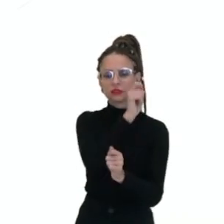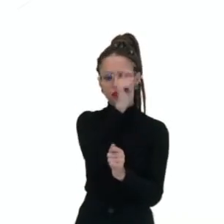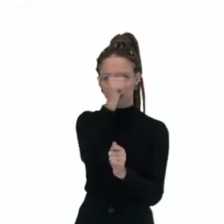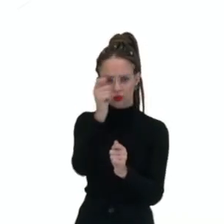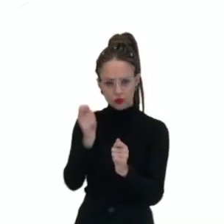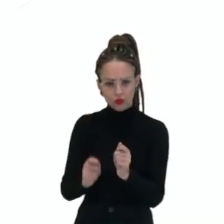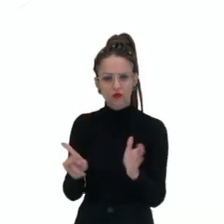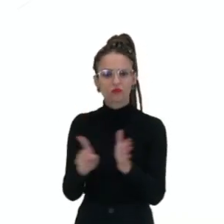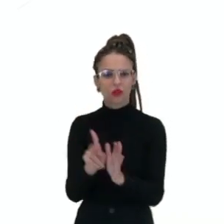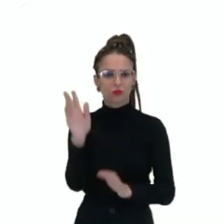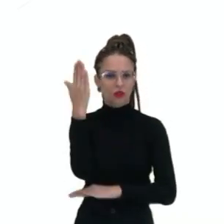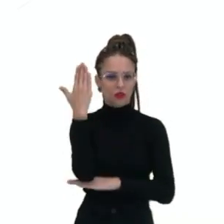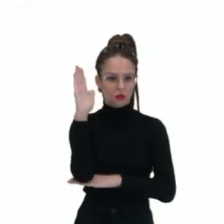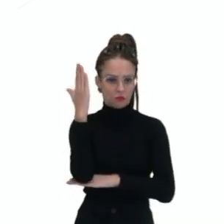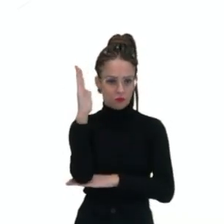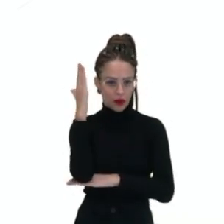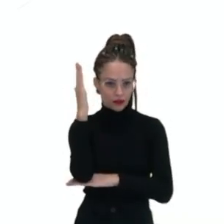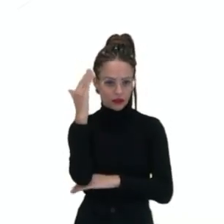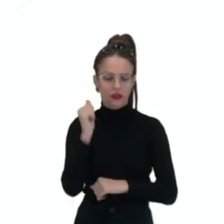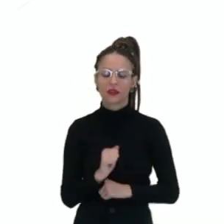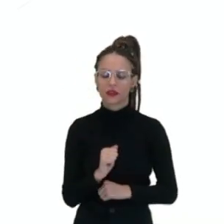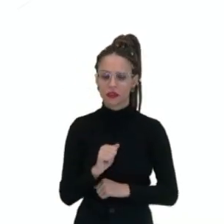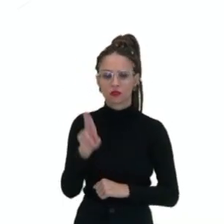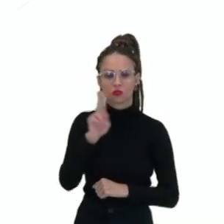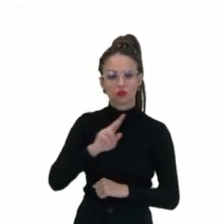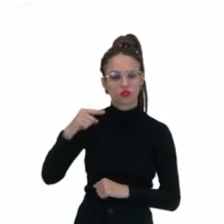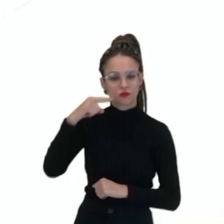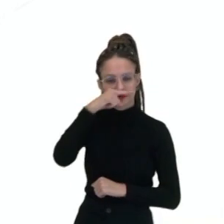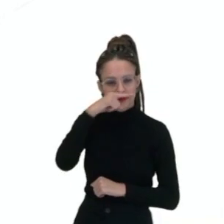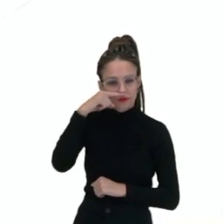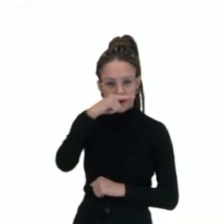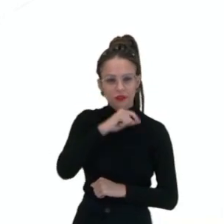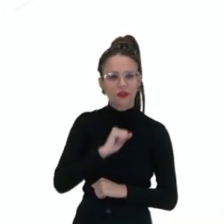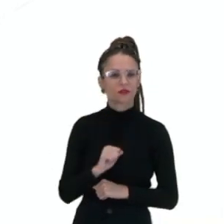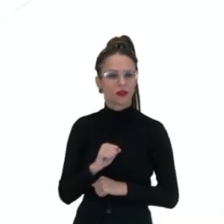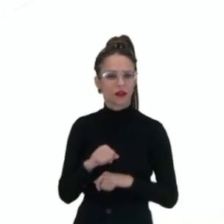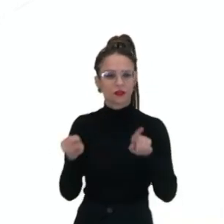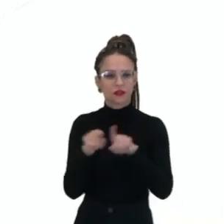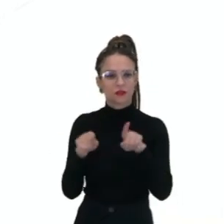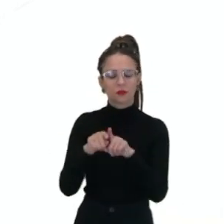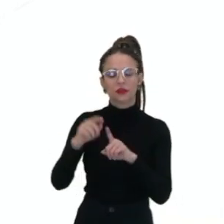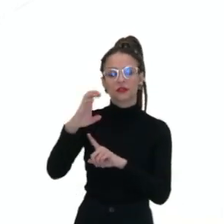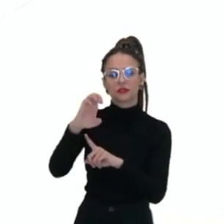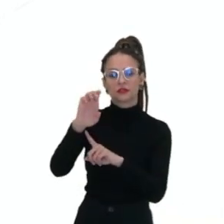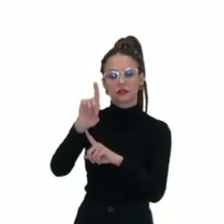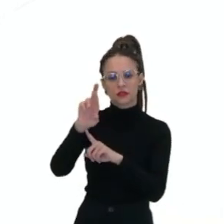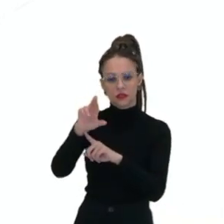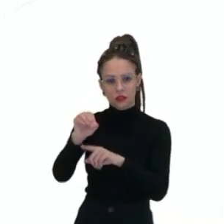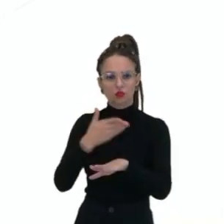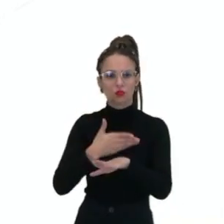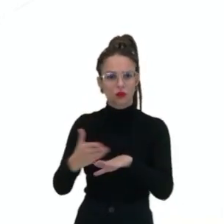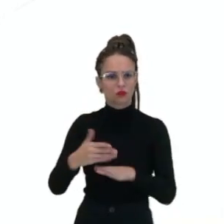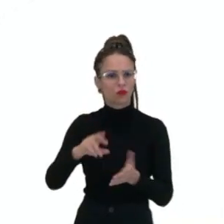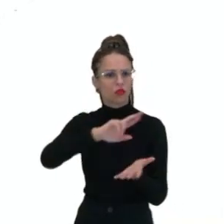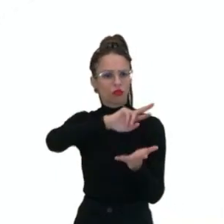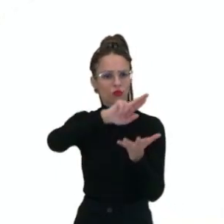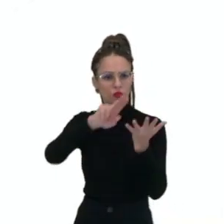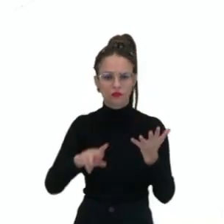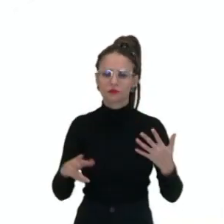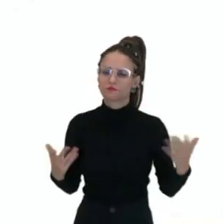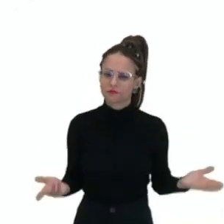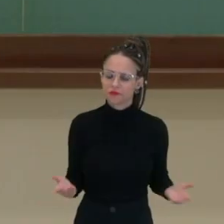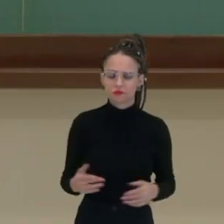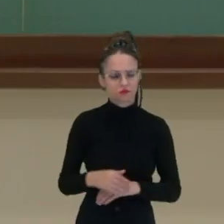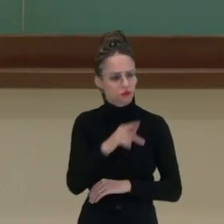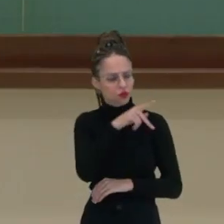madeira, né, como a figueira, a canela, o cedro branco, né, entre outras. Professor,